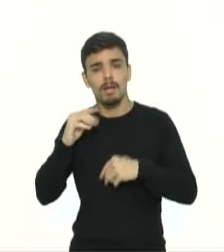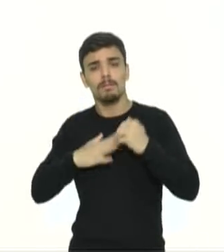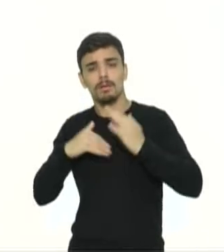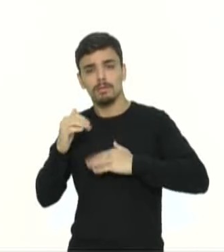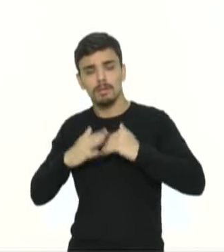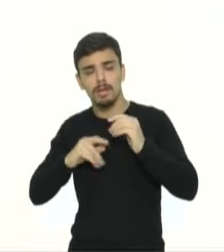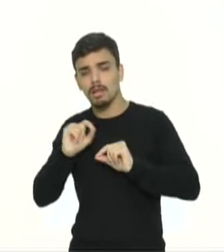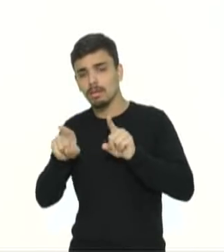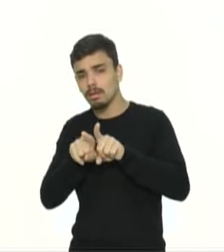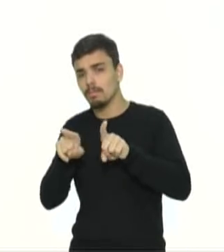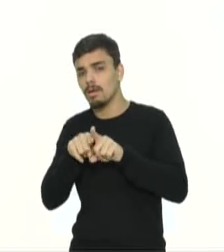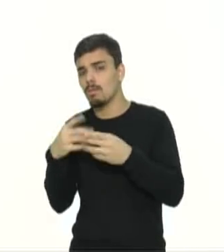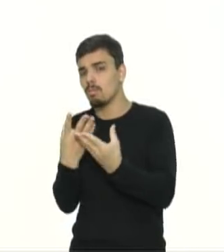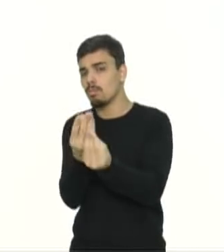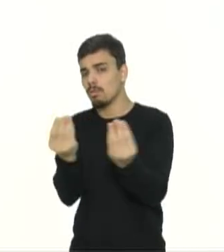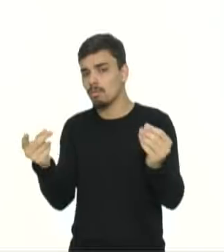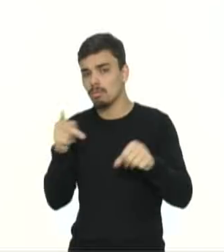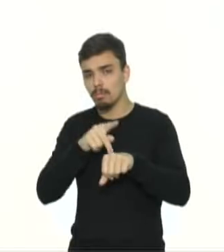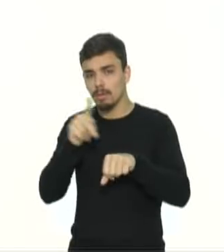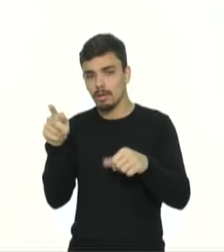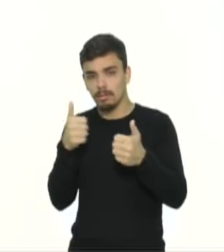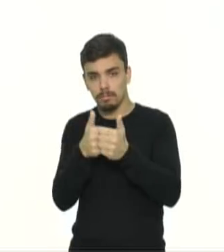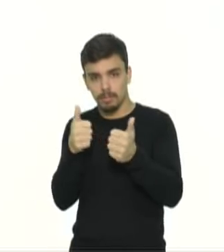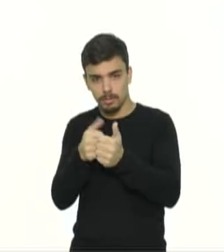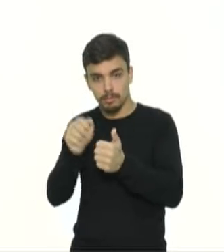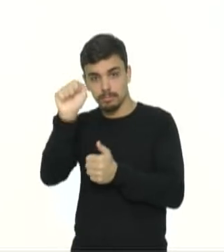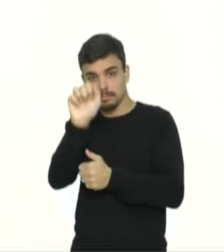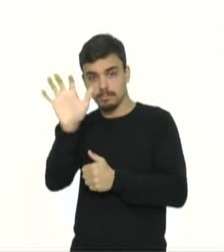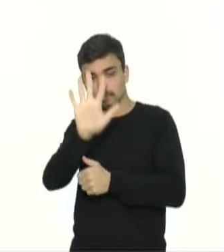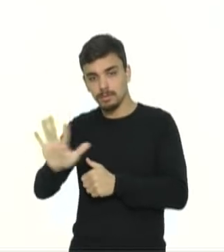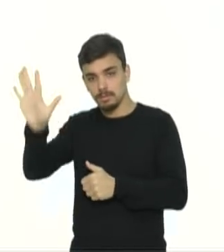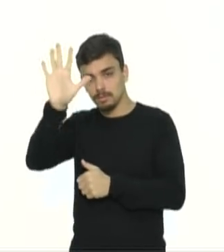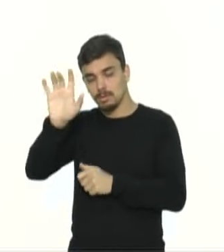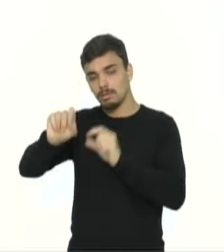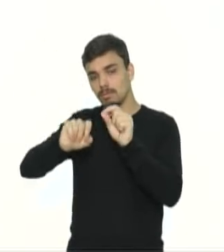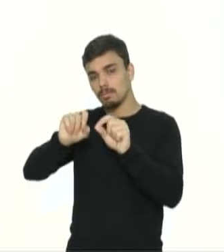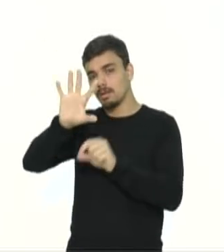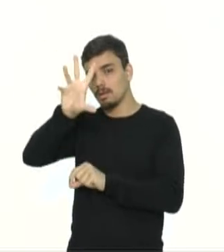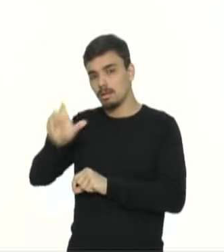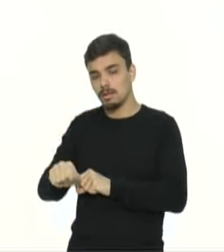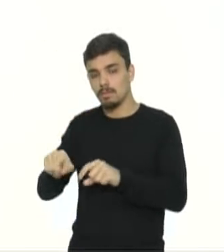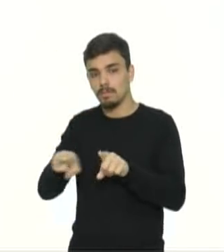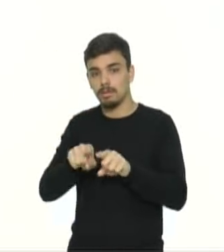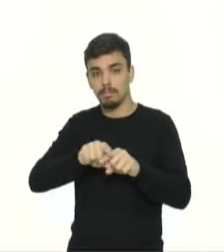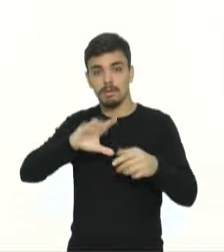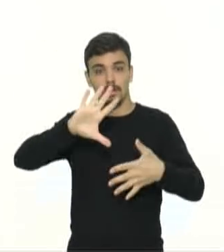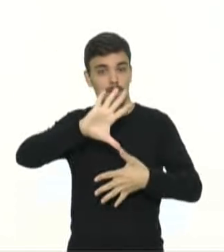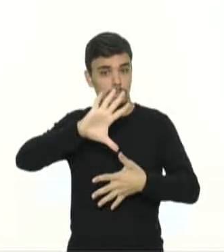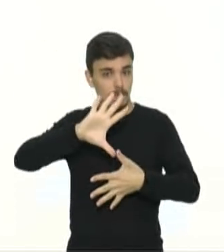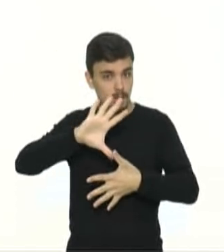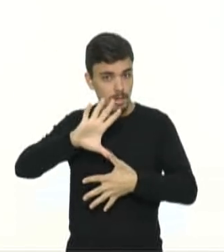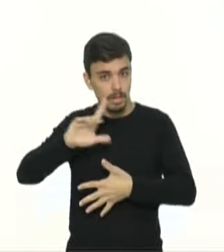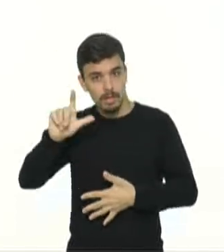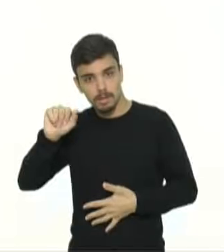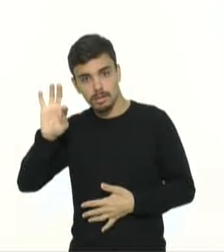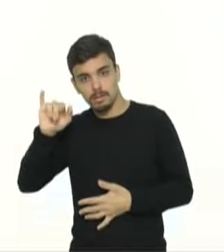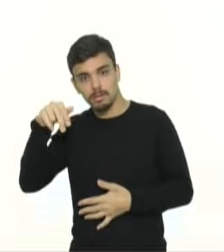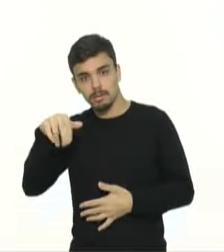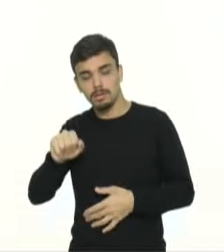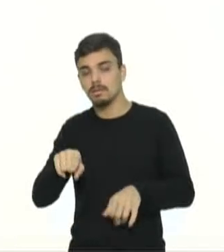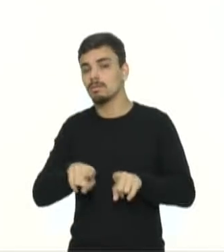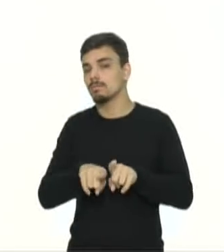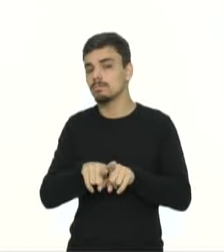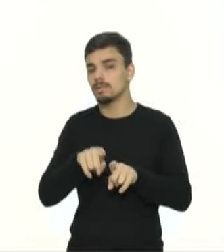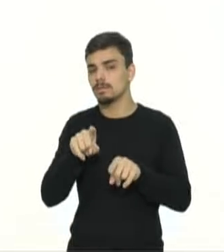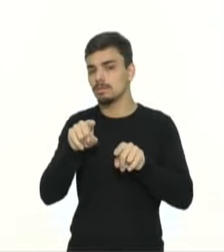mundo, predominantemente em partes da Ásia, África e América Latina. Insetos